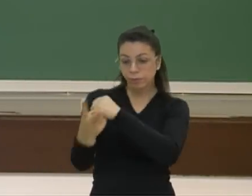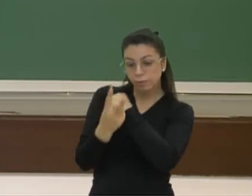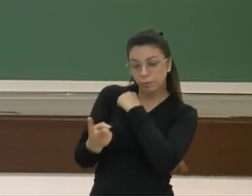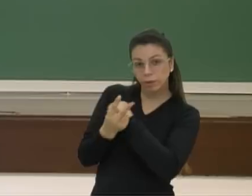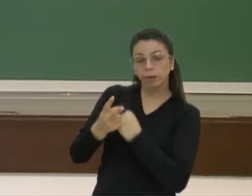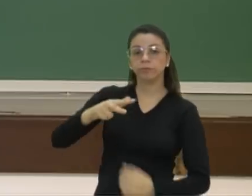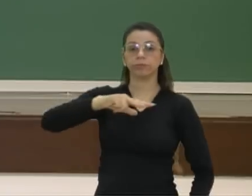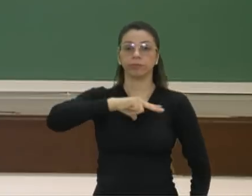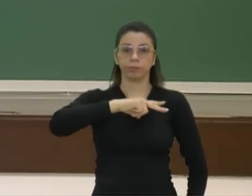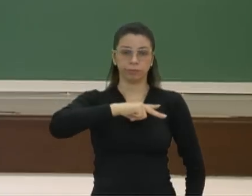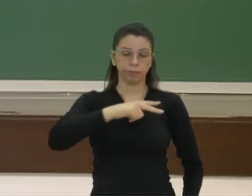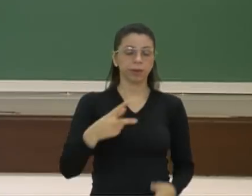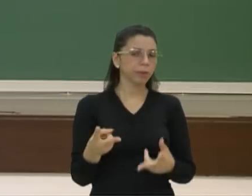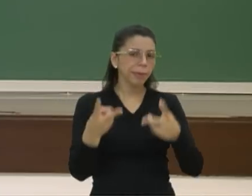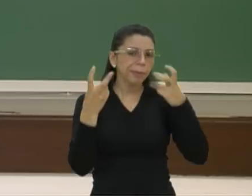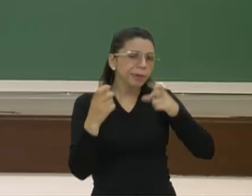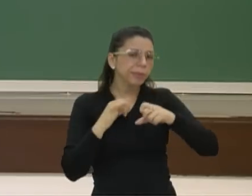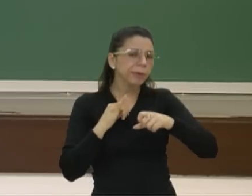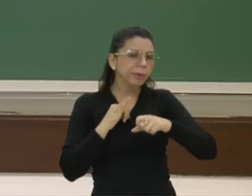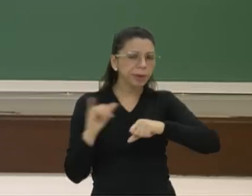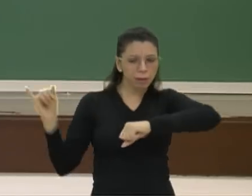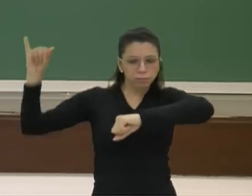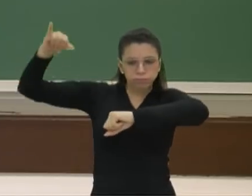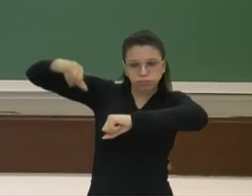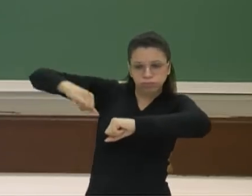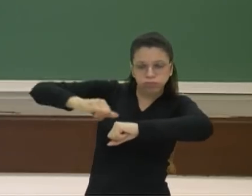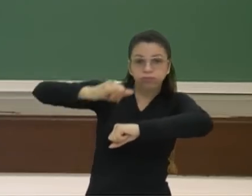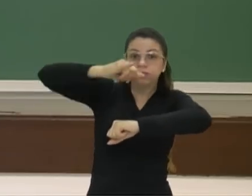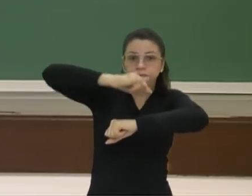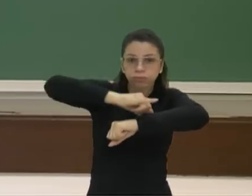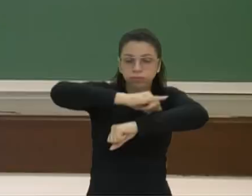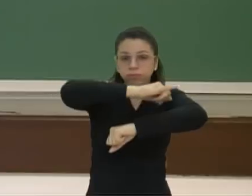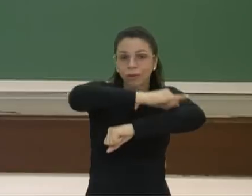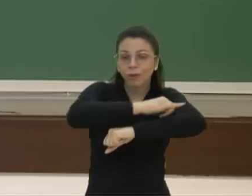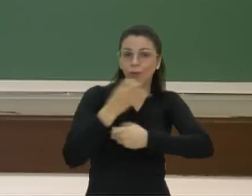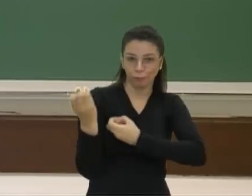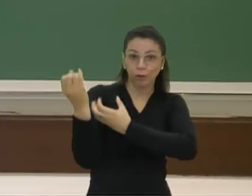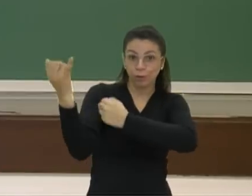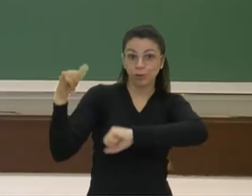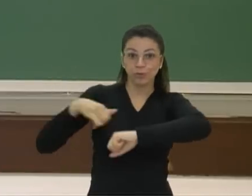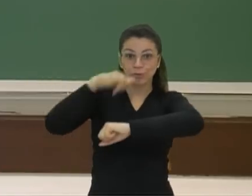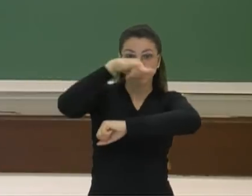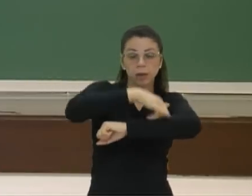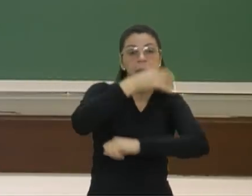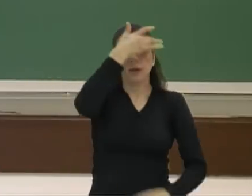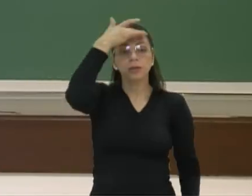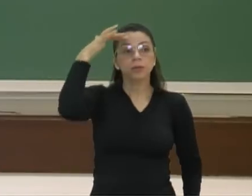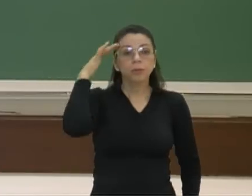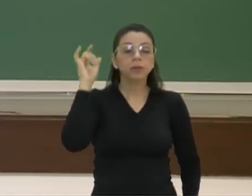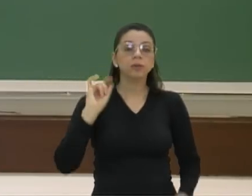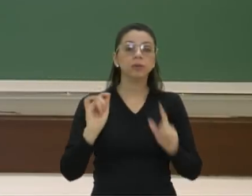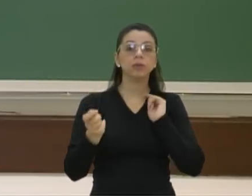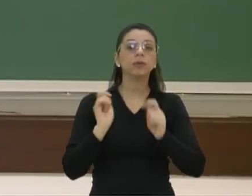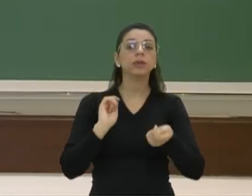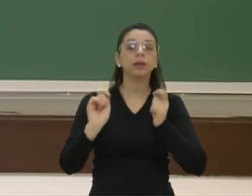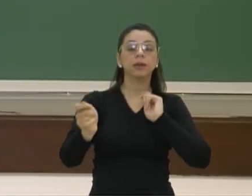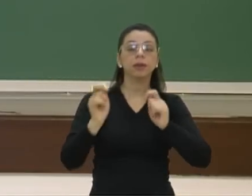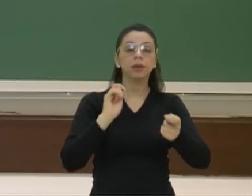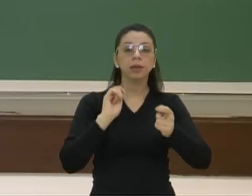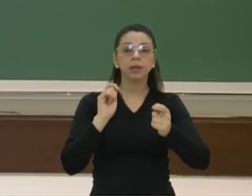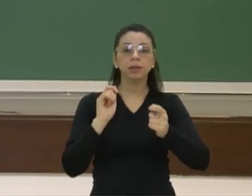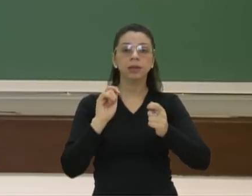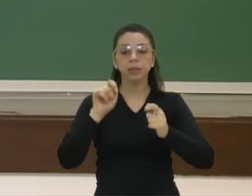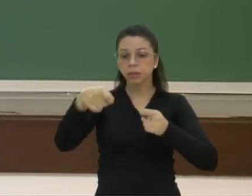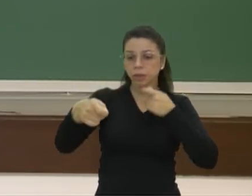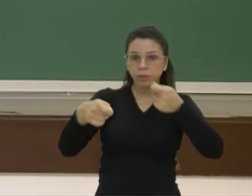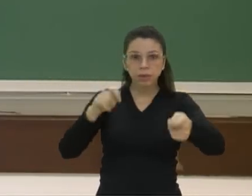já percebeu lá no aeroporto, você já foi no aeroporto, já viajou de avião? Que tem aquelas pessoas que trabalham sinalizando